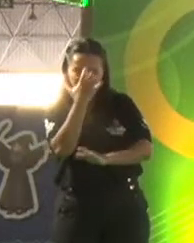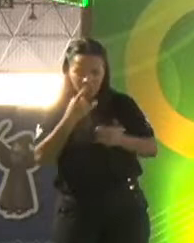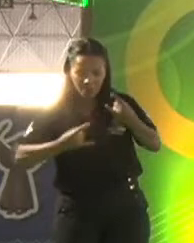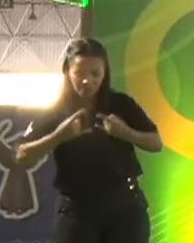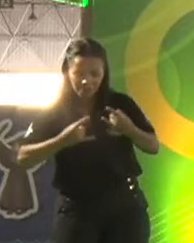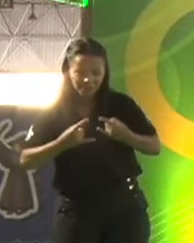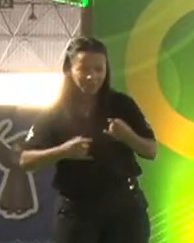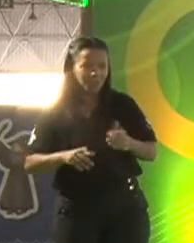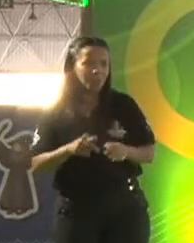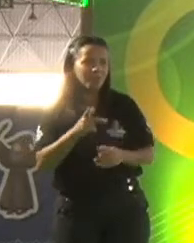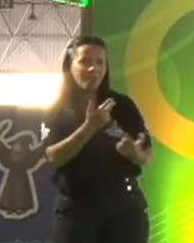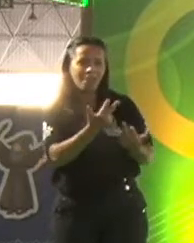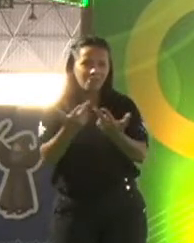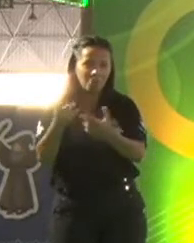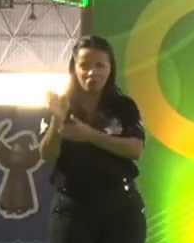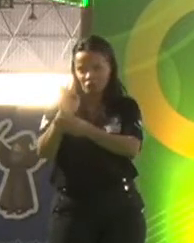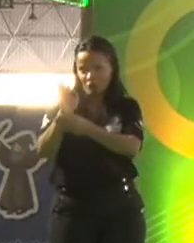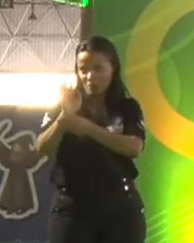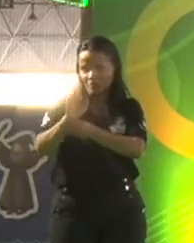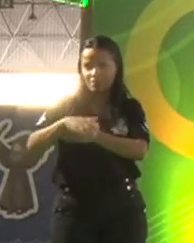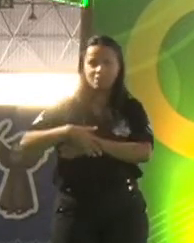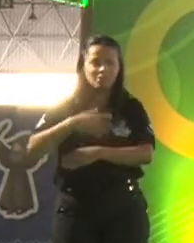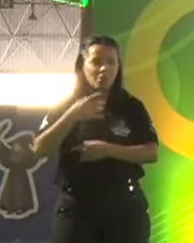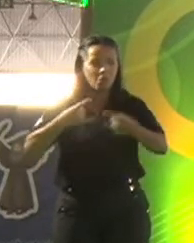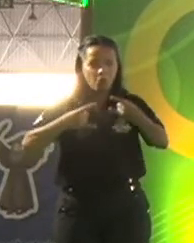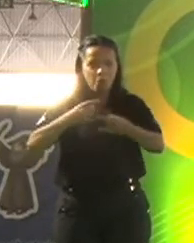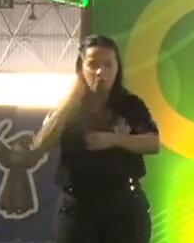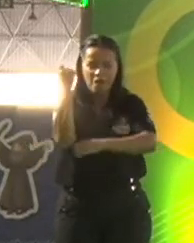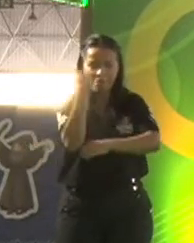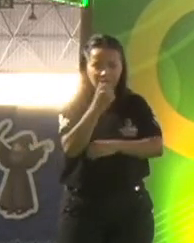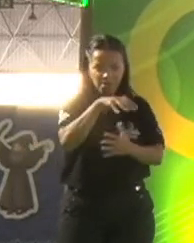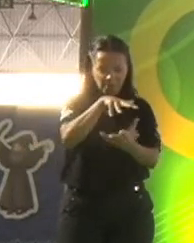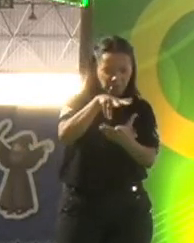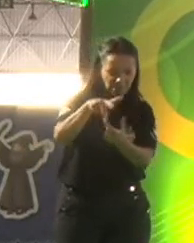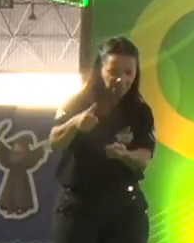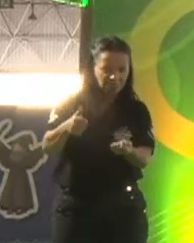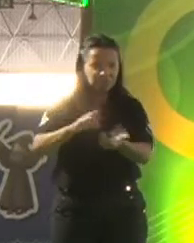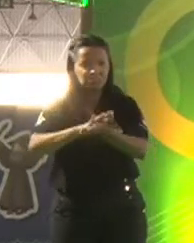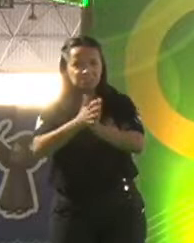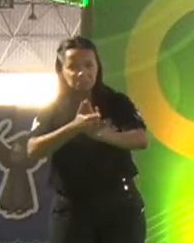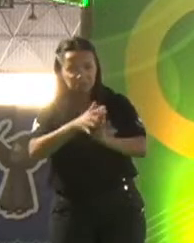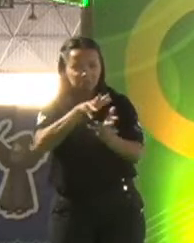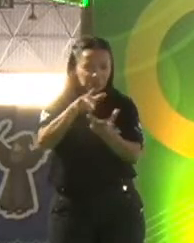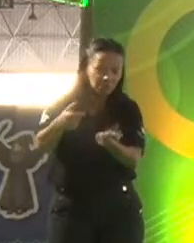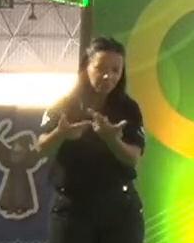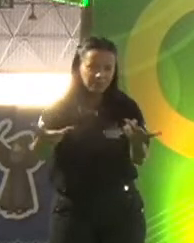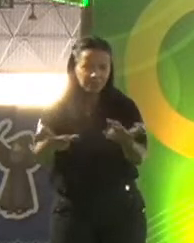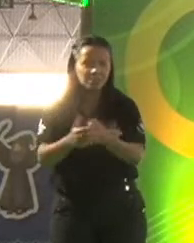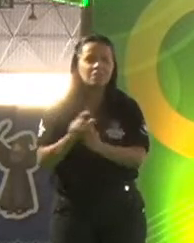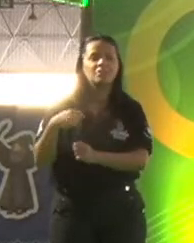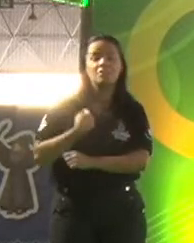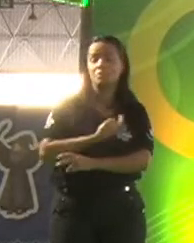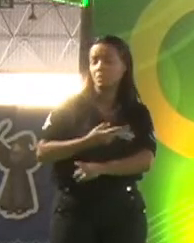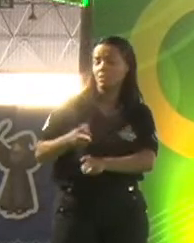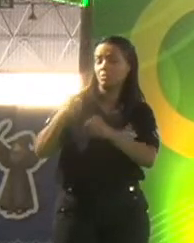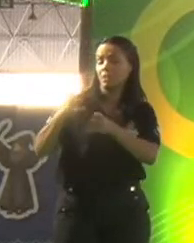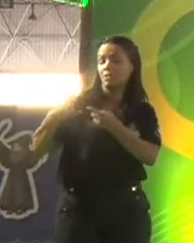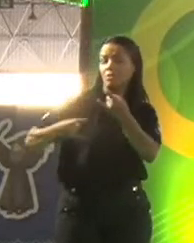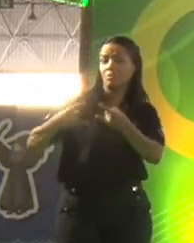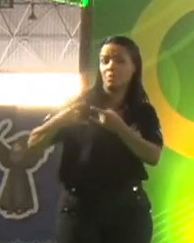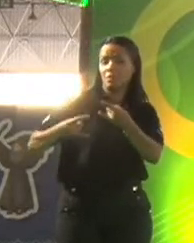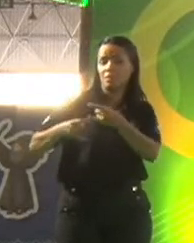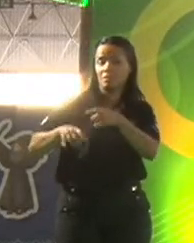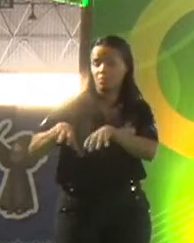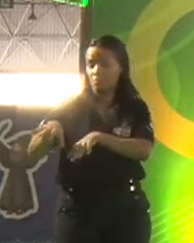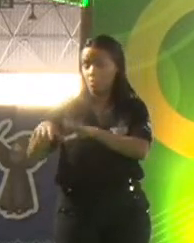que vai dominar o mundo me distrair a então a gente precisa também a gente a gente precisa dos 3 jeitos do robô interpretar os